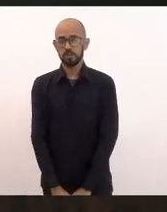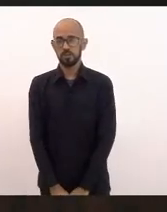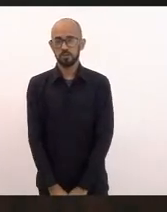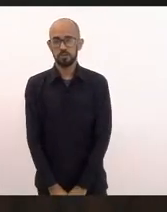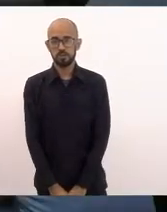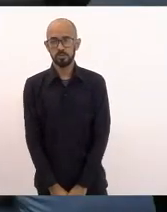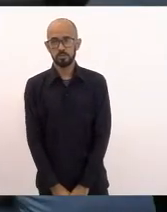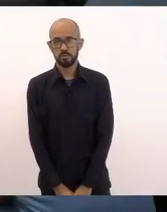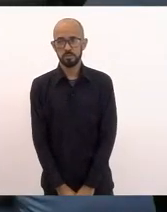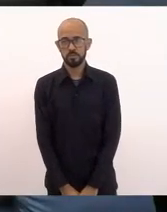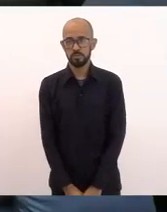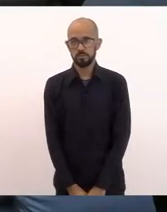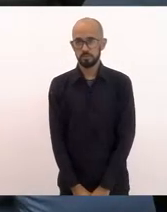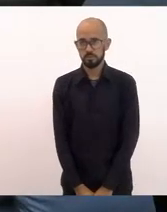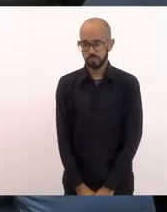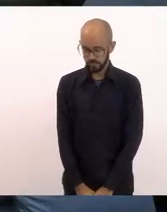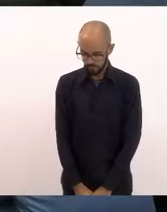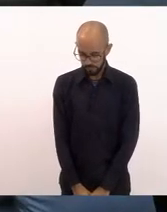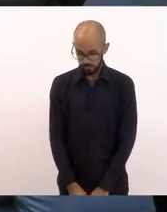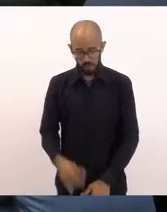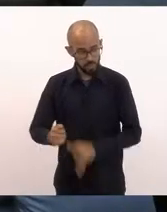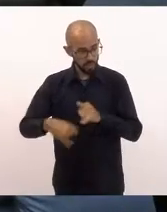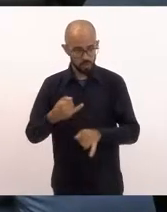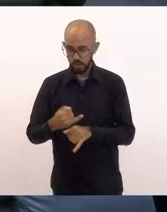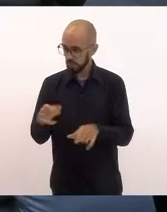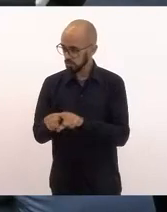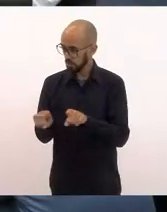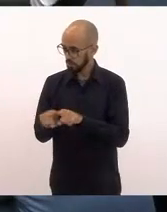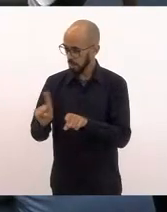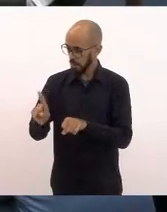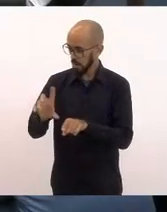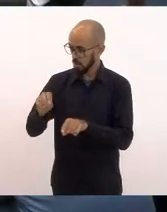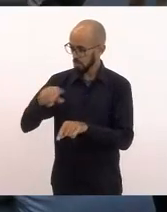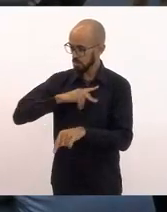Na internet também não, presidente. Está fora também.